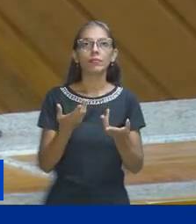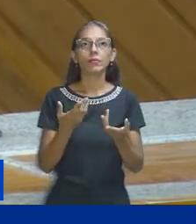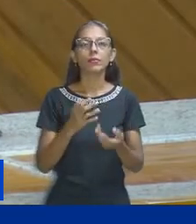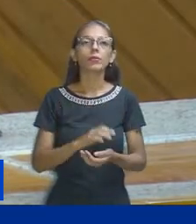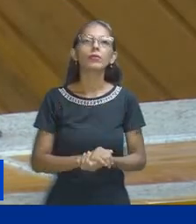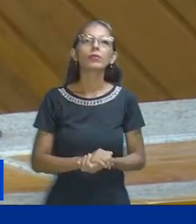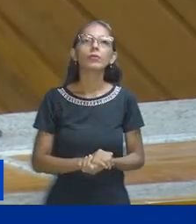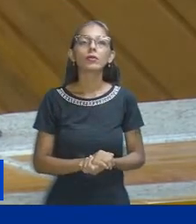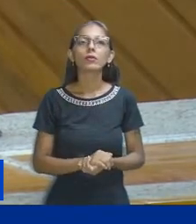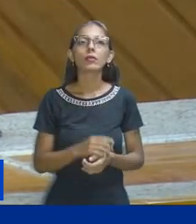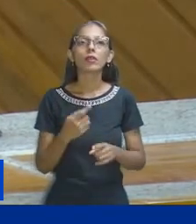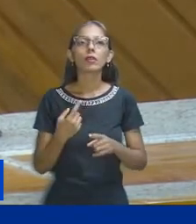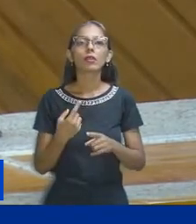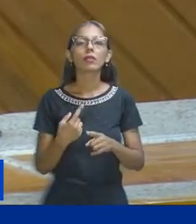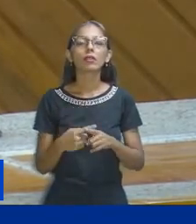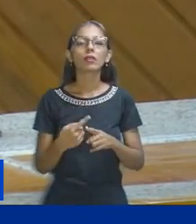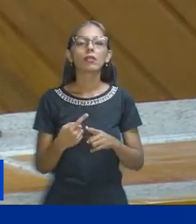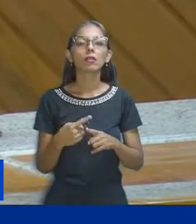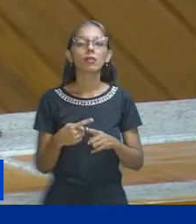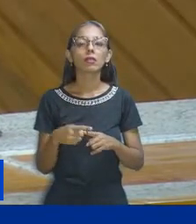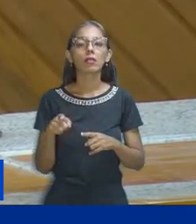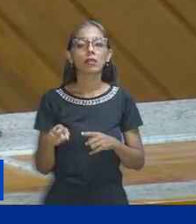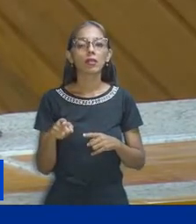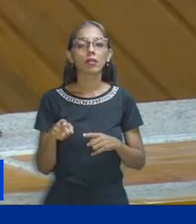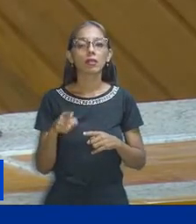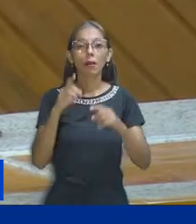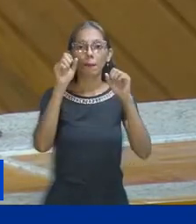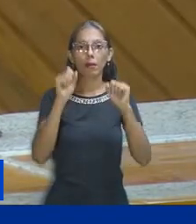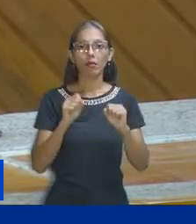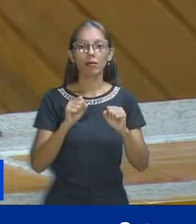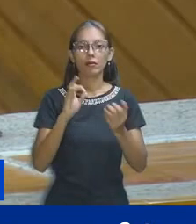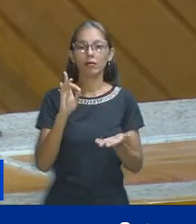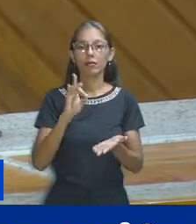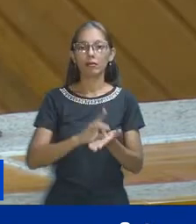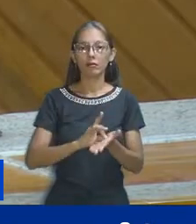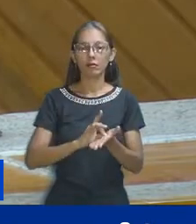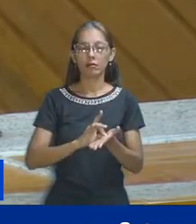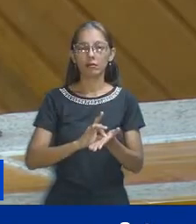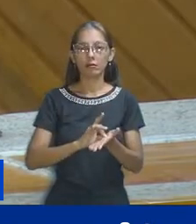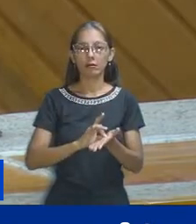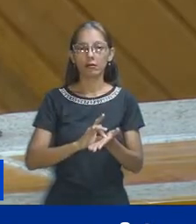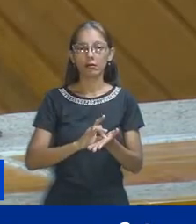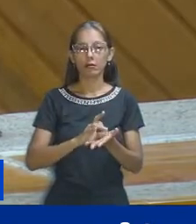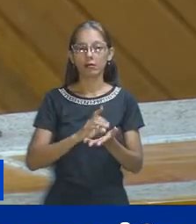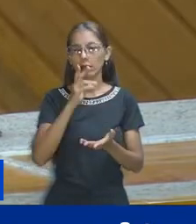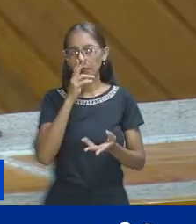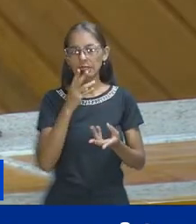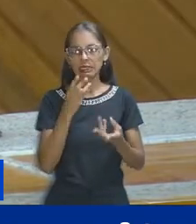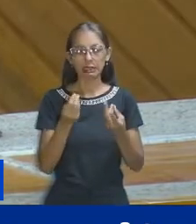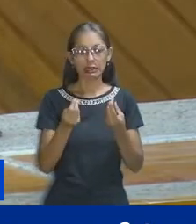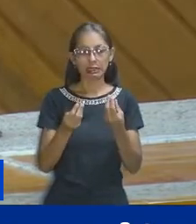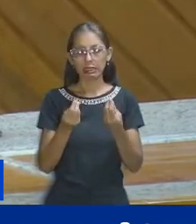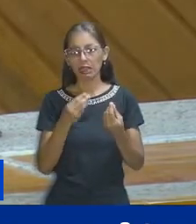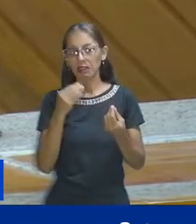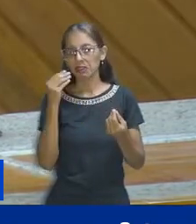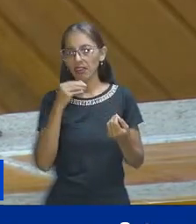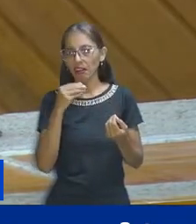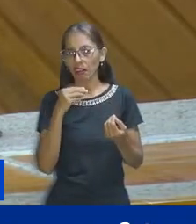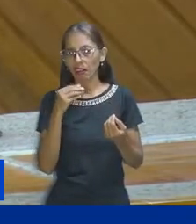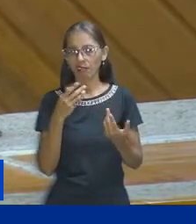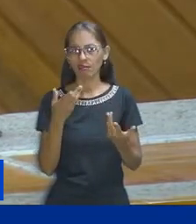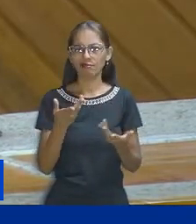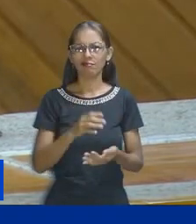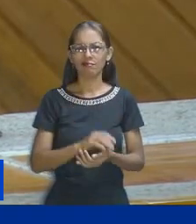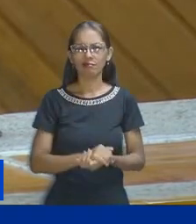a certificação, a validação dessa prova, ficou realmente muito frágil. Então, eu tenho que concordar com o